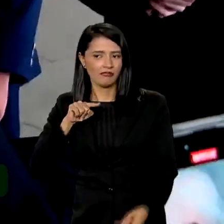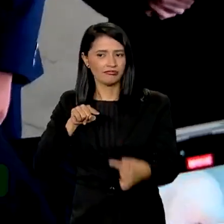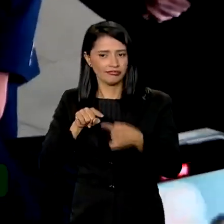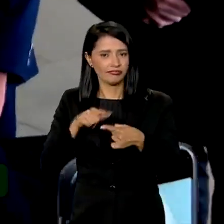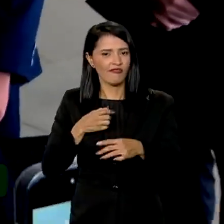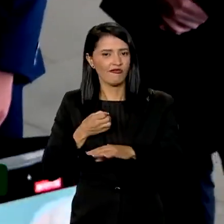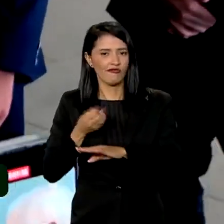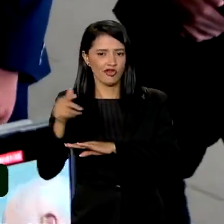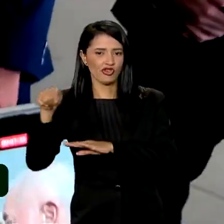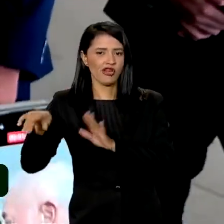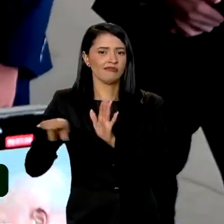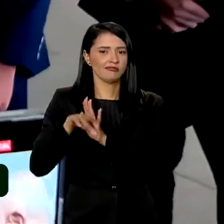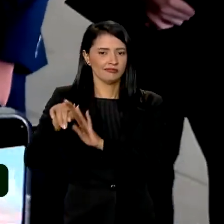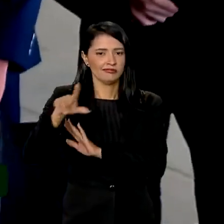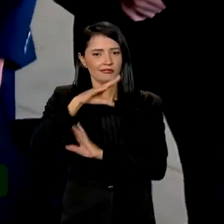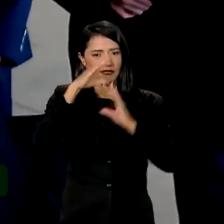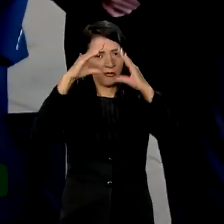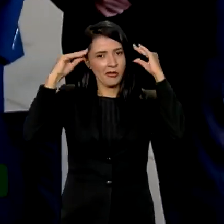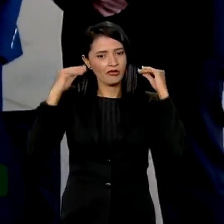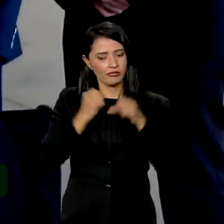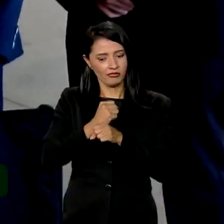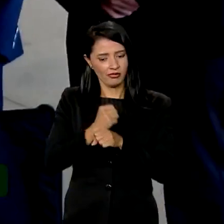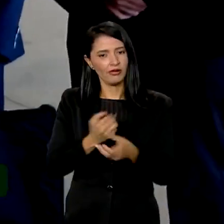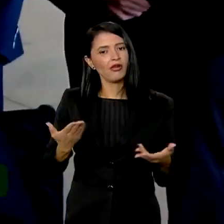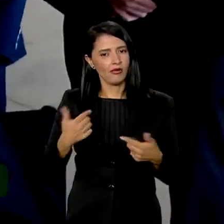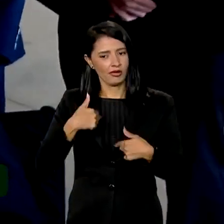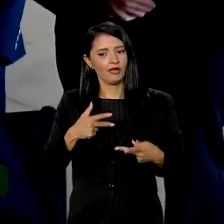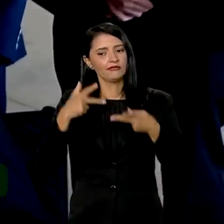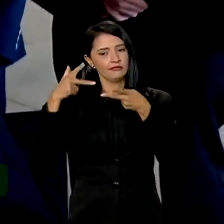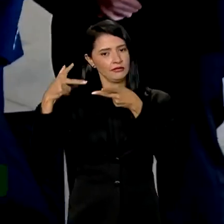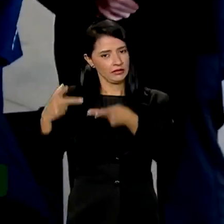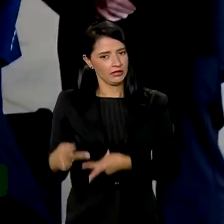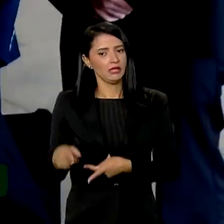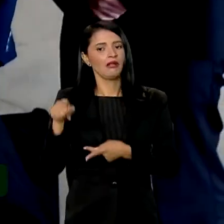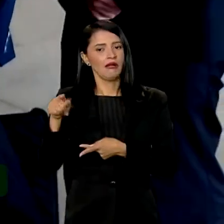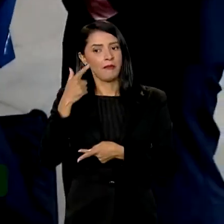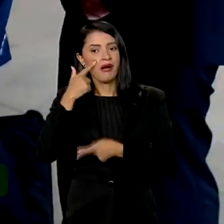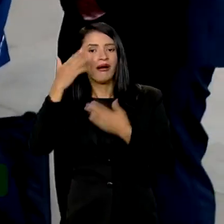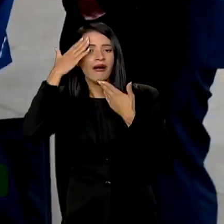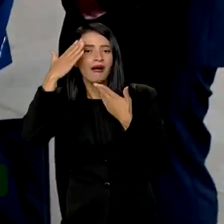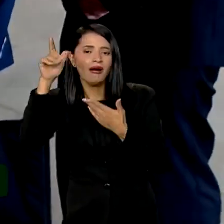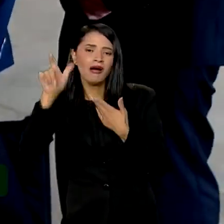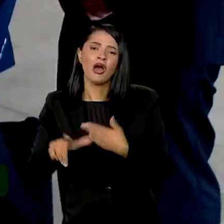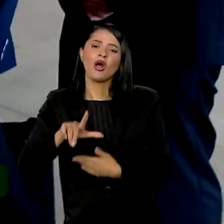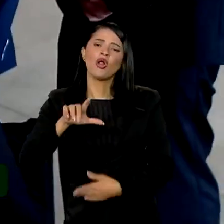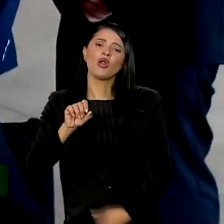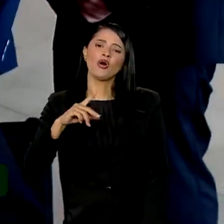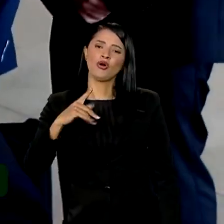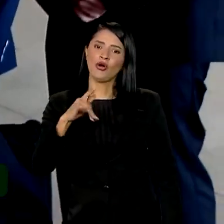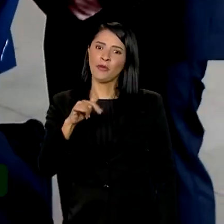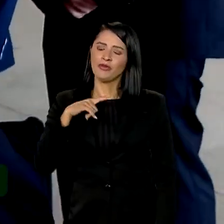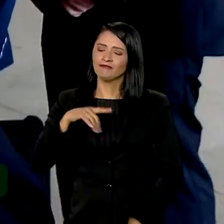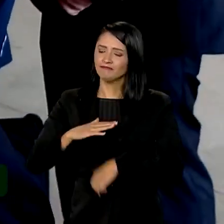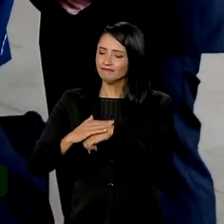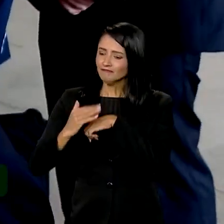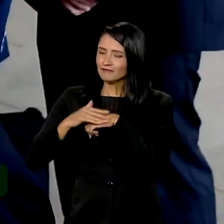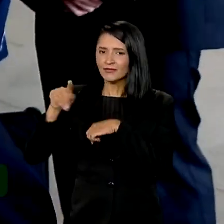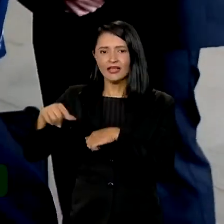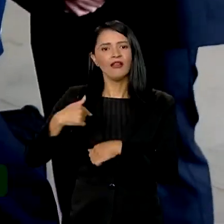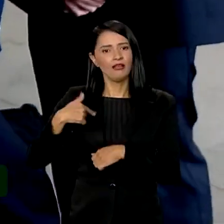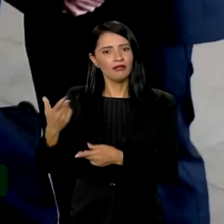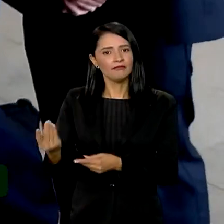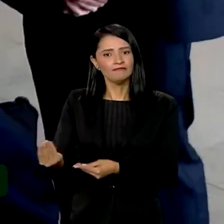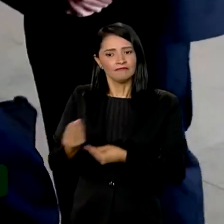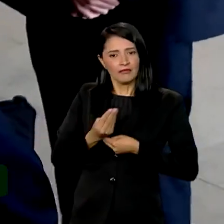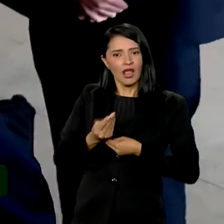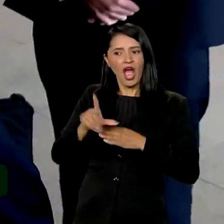ano, eu pretendo fazer uma visita de agradecimento ao López Obrador pelo carinho que ele teve comigo